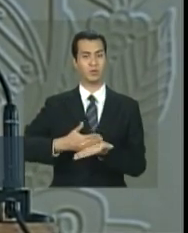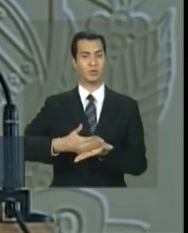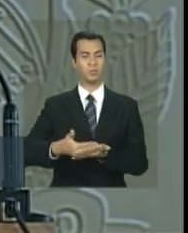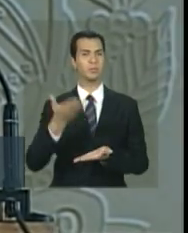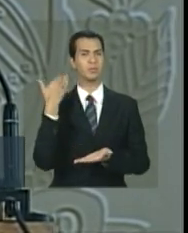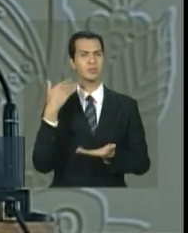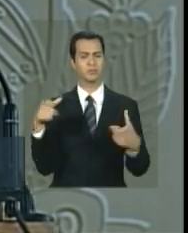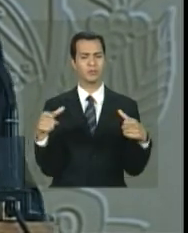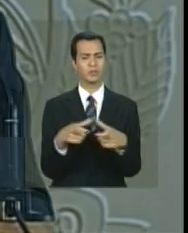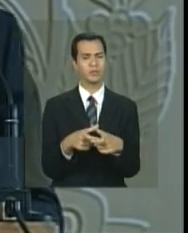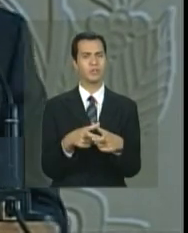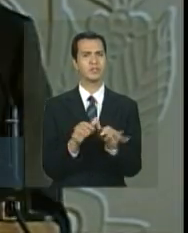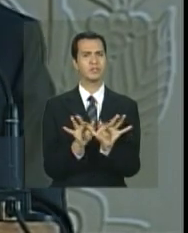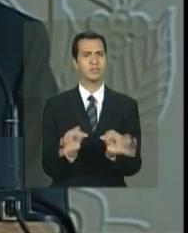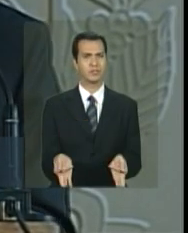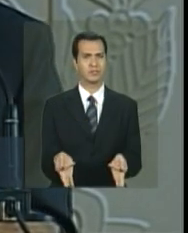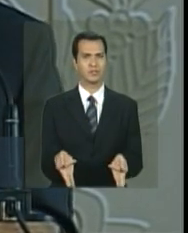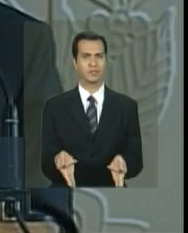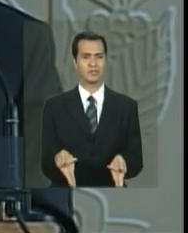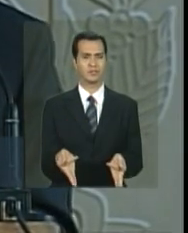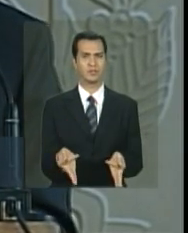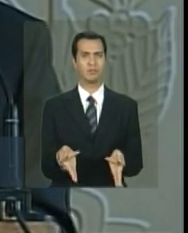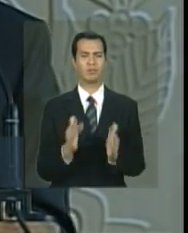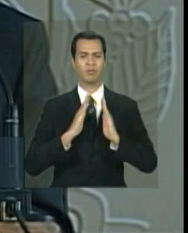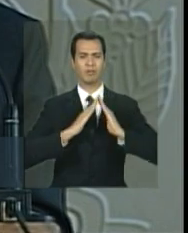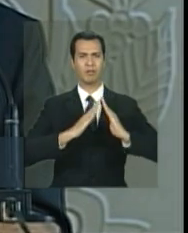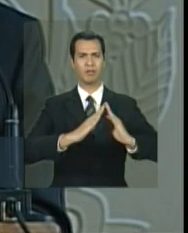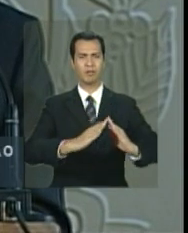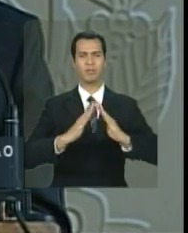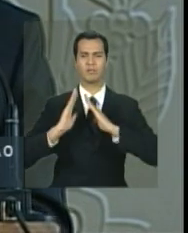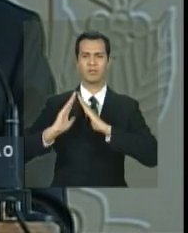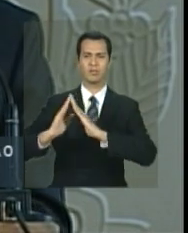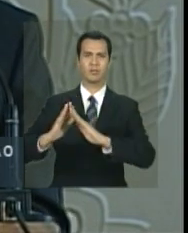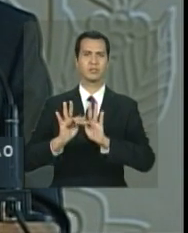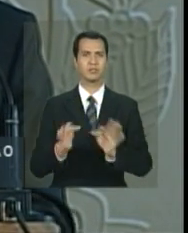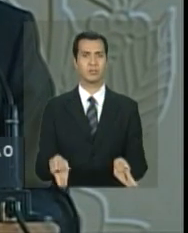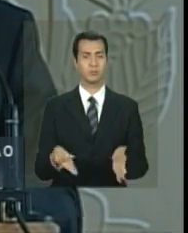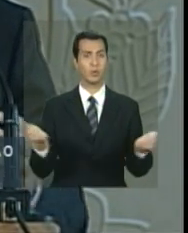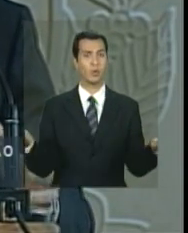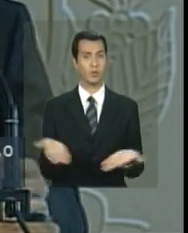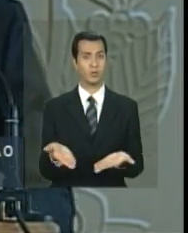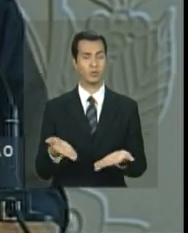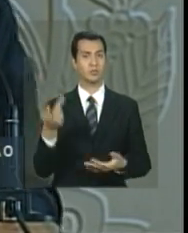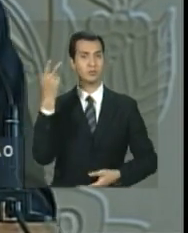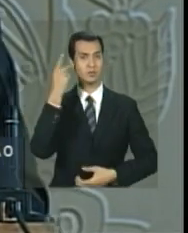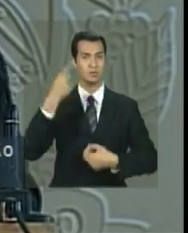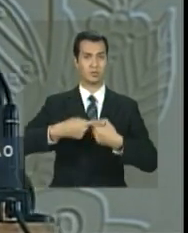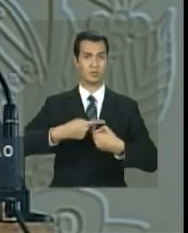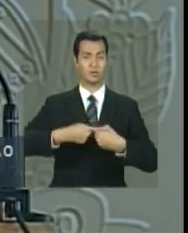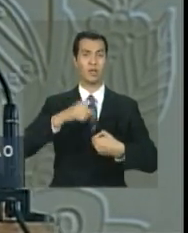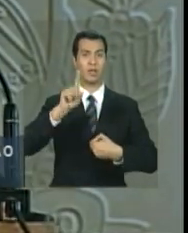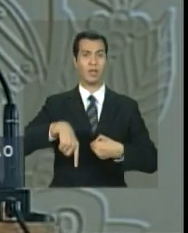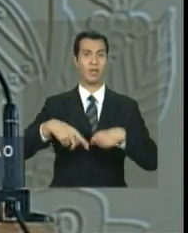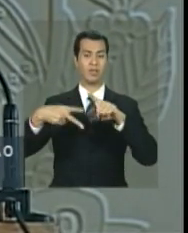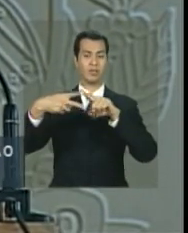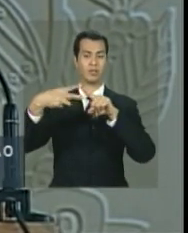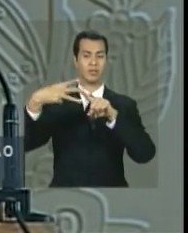pequena, né, um pequeno povoado, é hoje a terceira